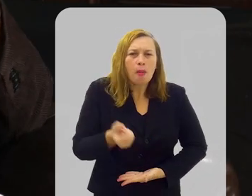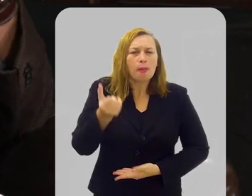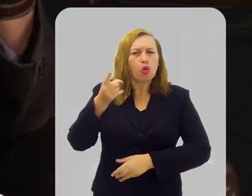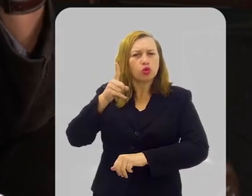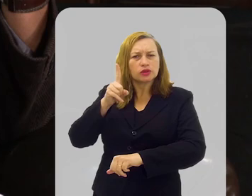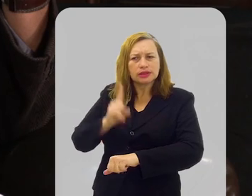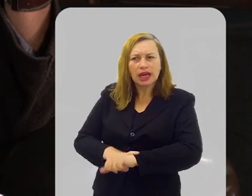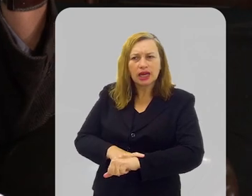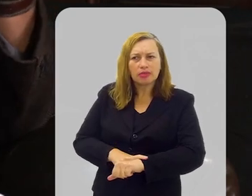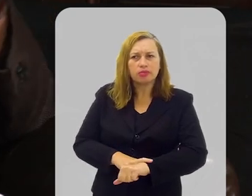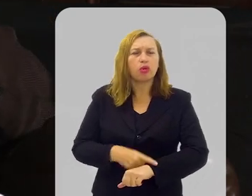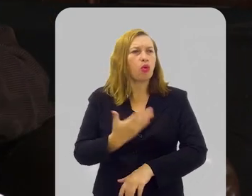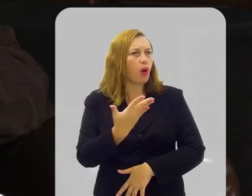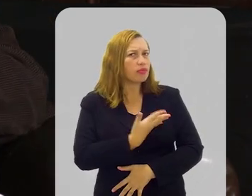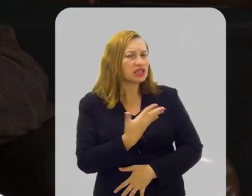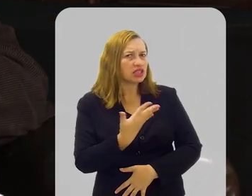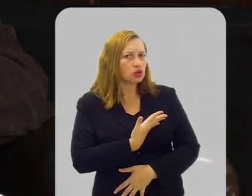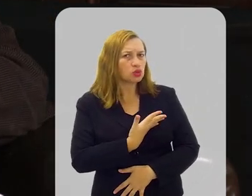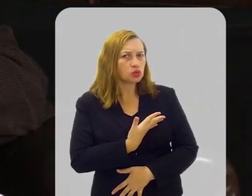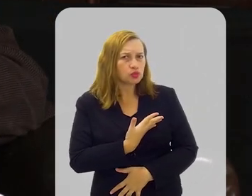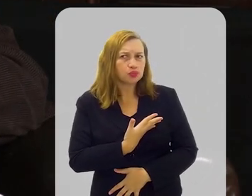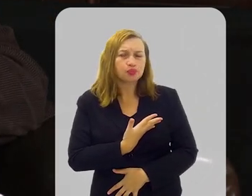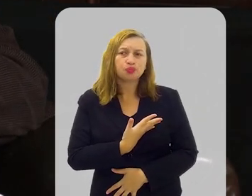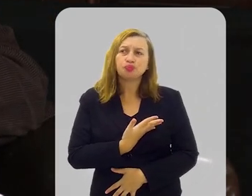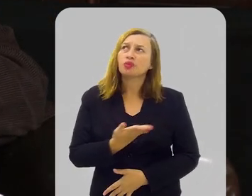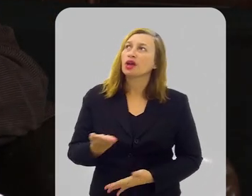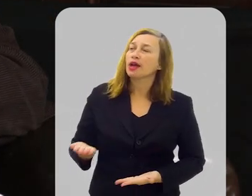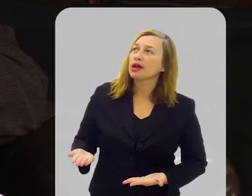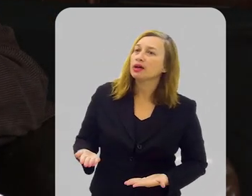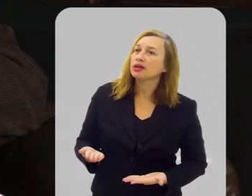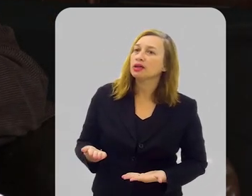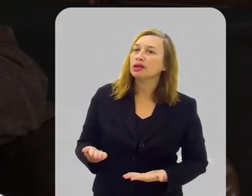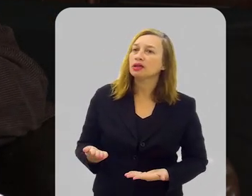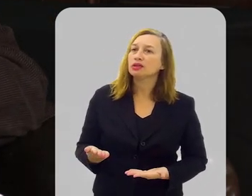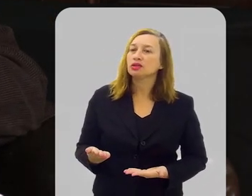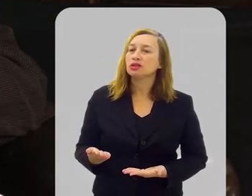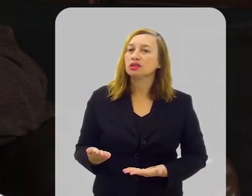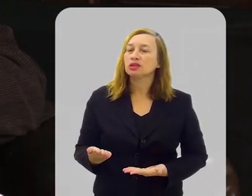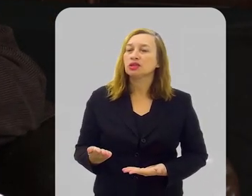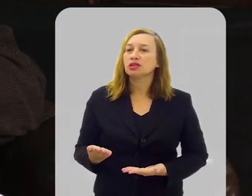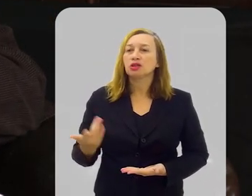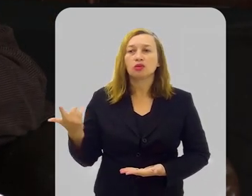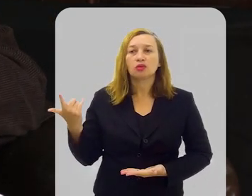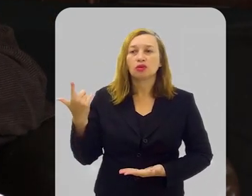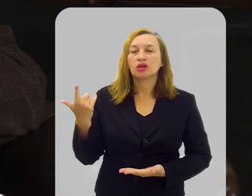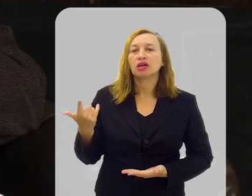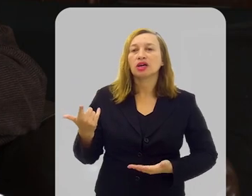pouco tempo muito pouco de amizade, ele conquistou a